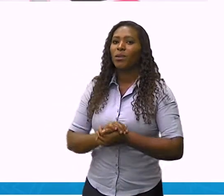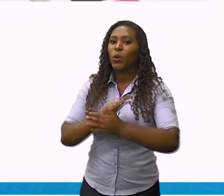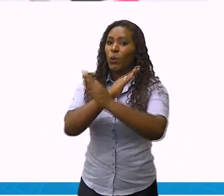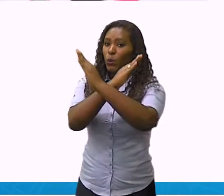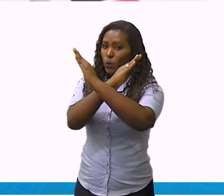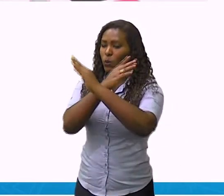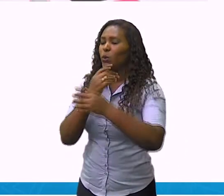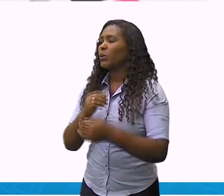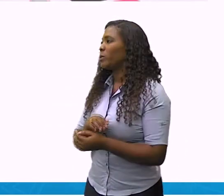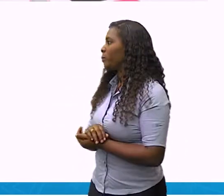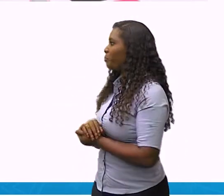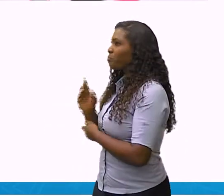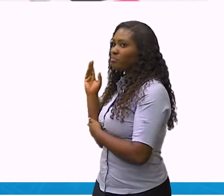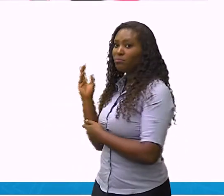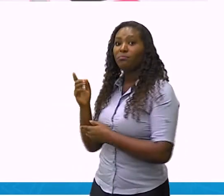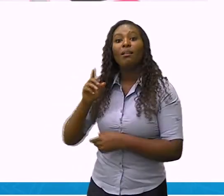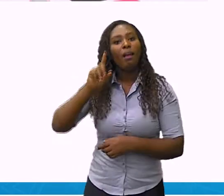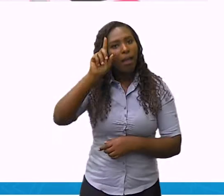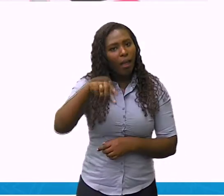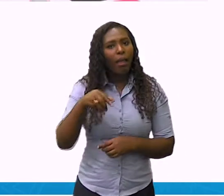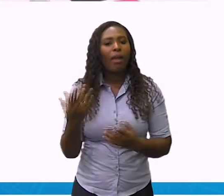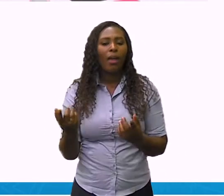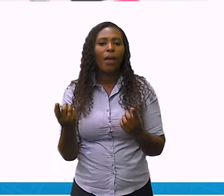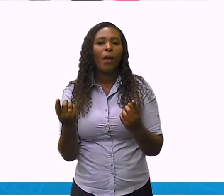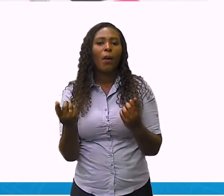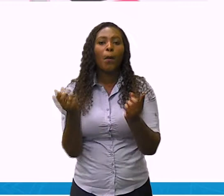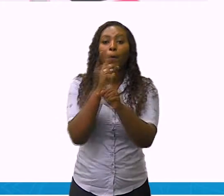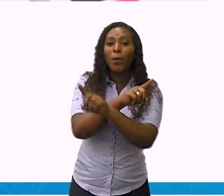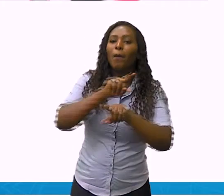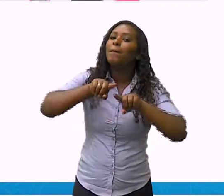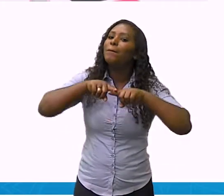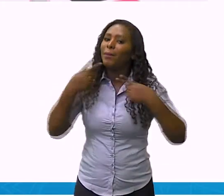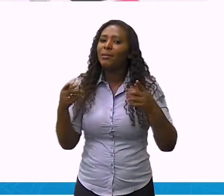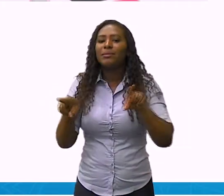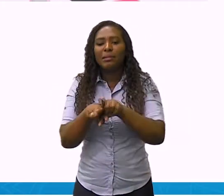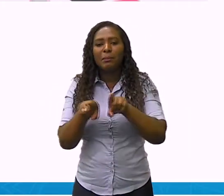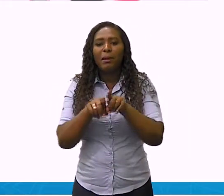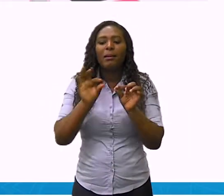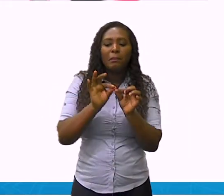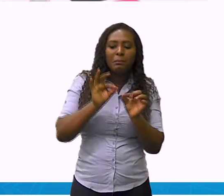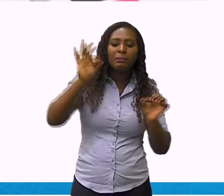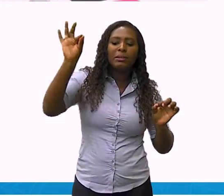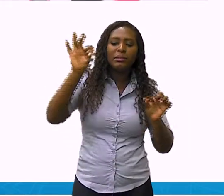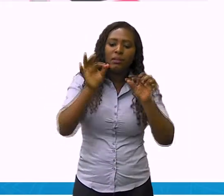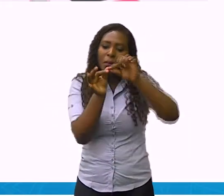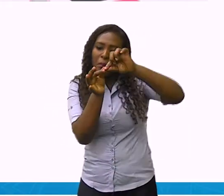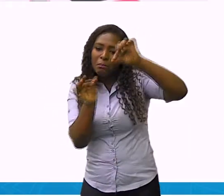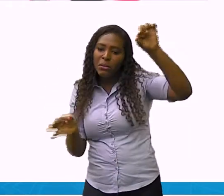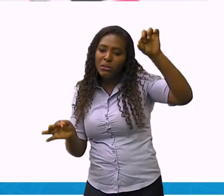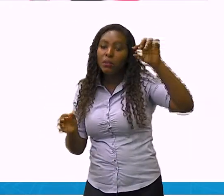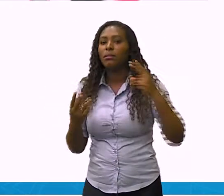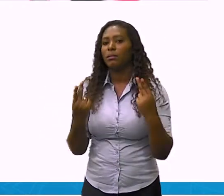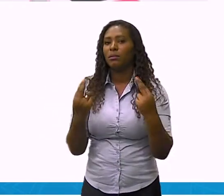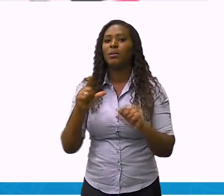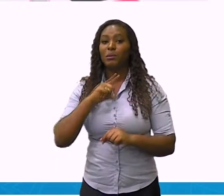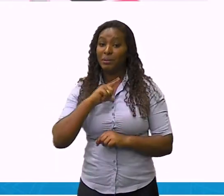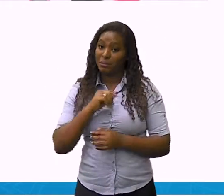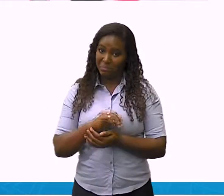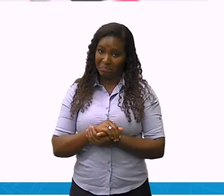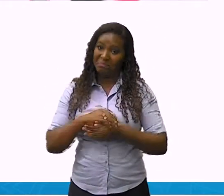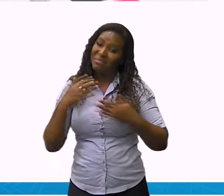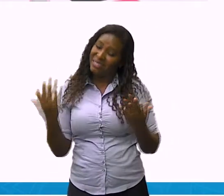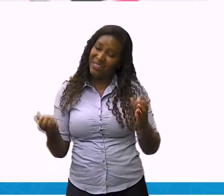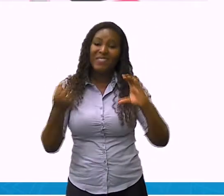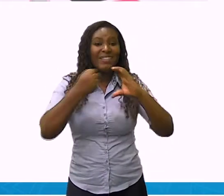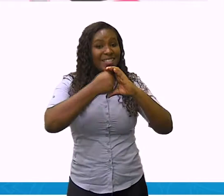oposto ao lado AD e são congruentes. Esse lado é oposto a este, são congruentes. Então, com estas observações,